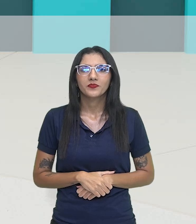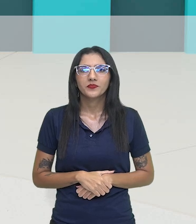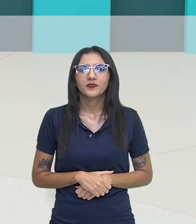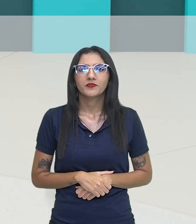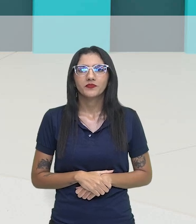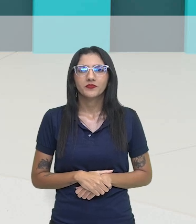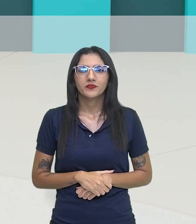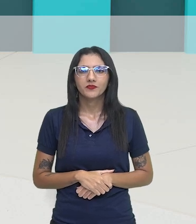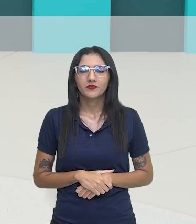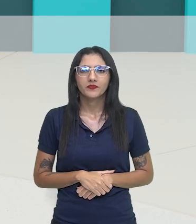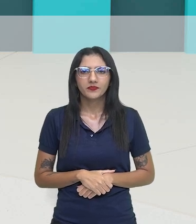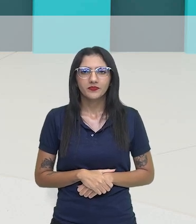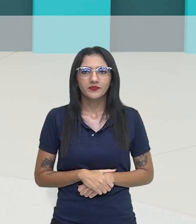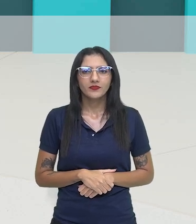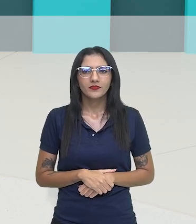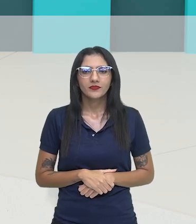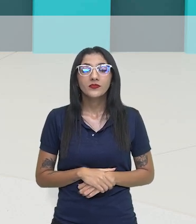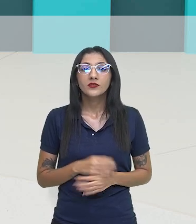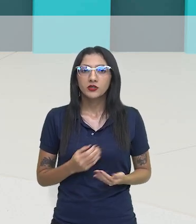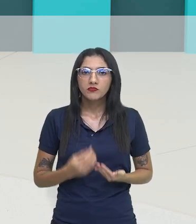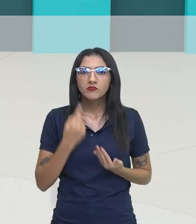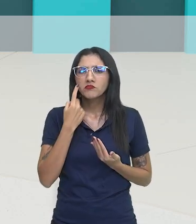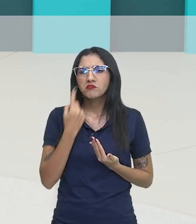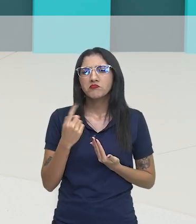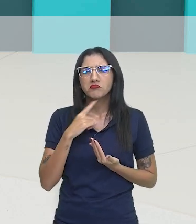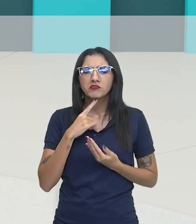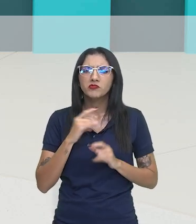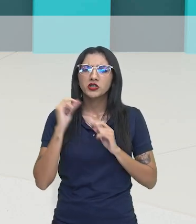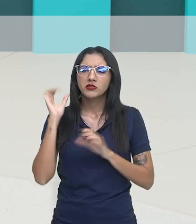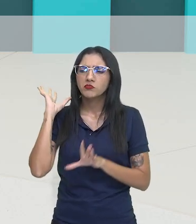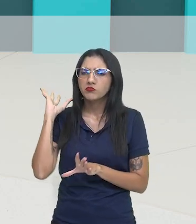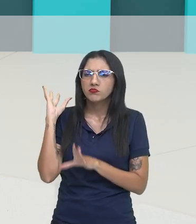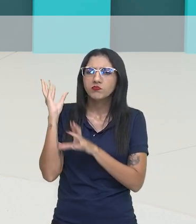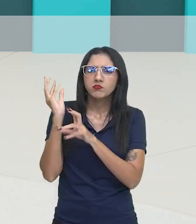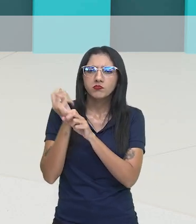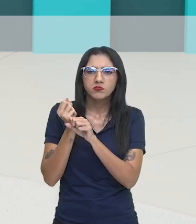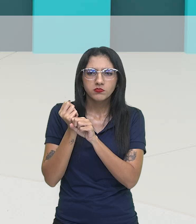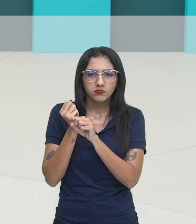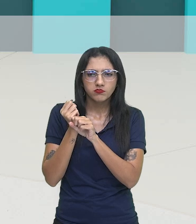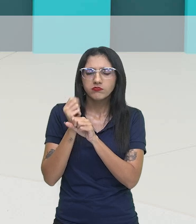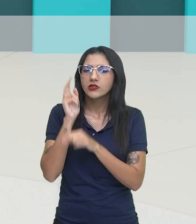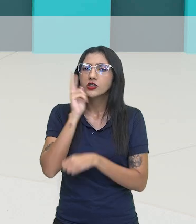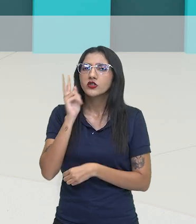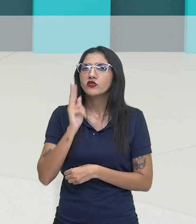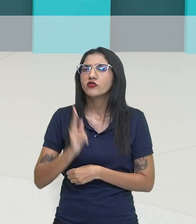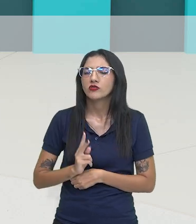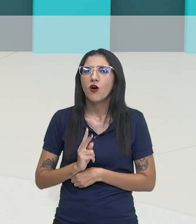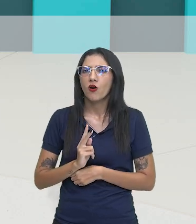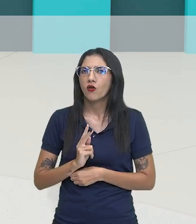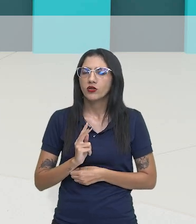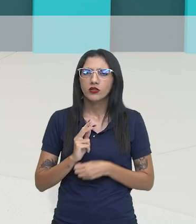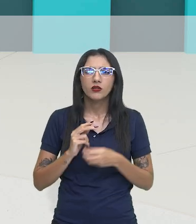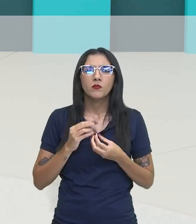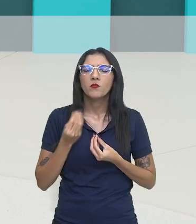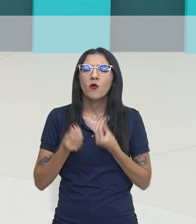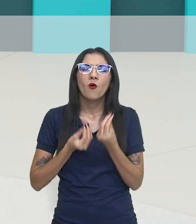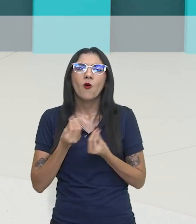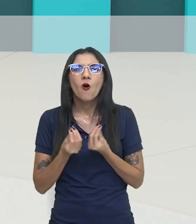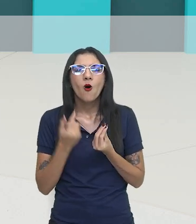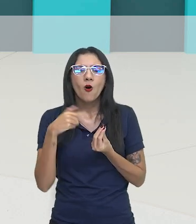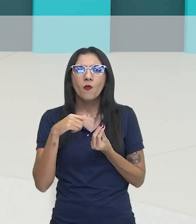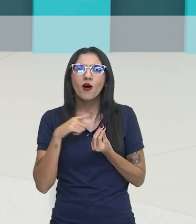Aqui nós tivemos essa visão, esse resgate histórico e evolutivo do papel